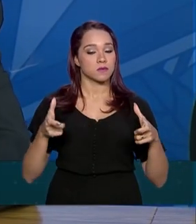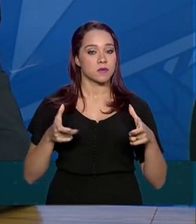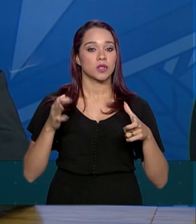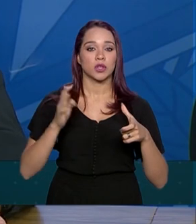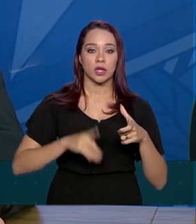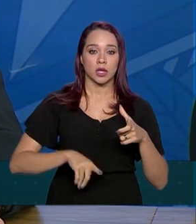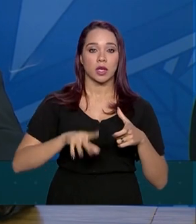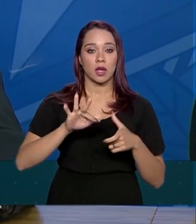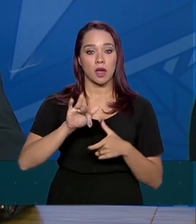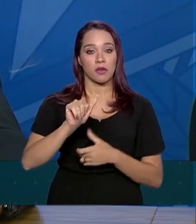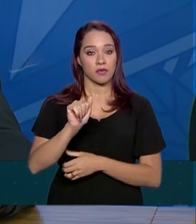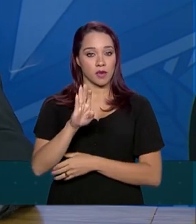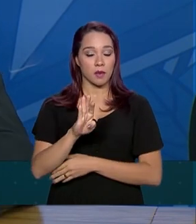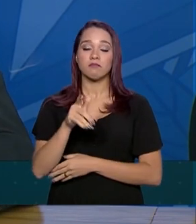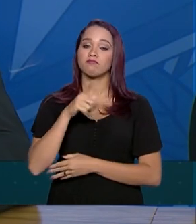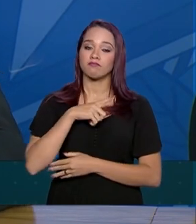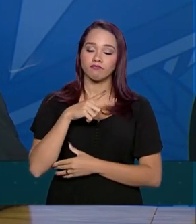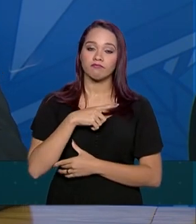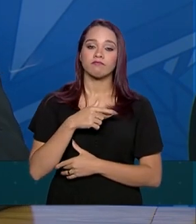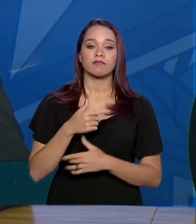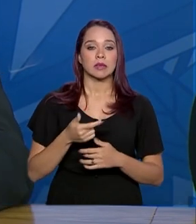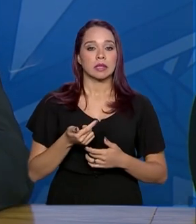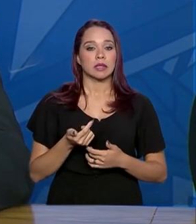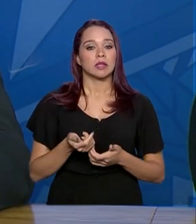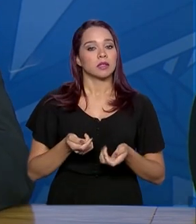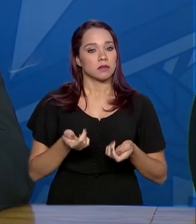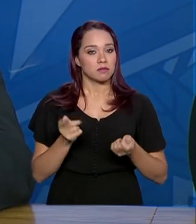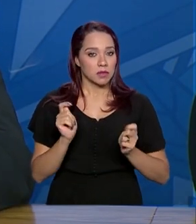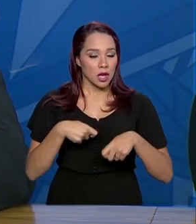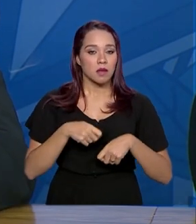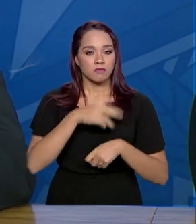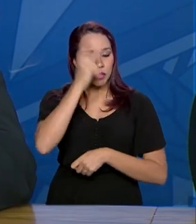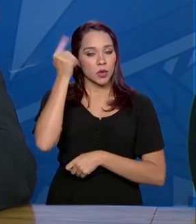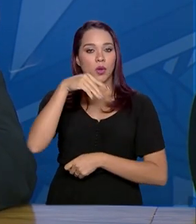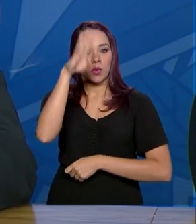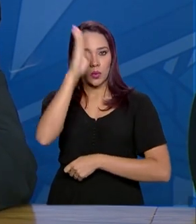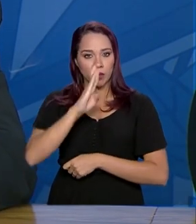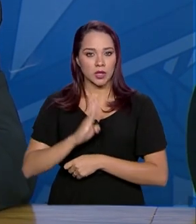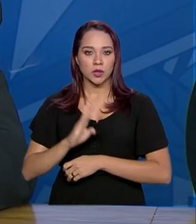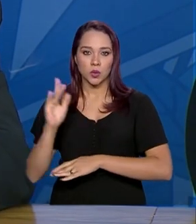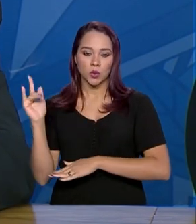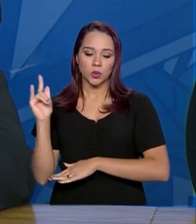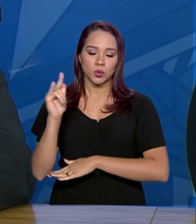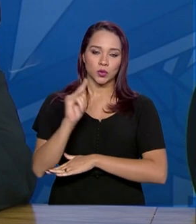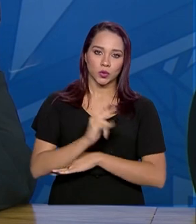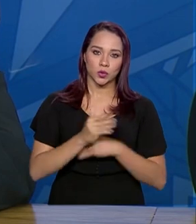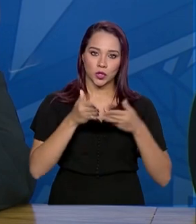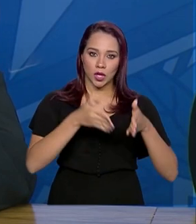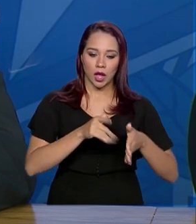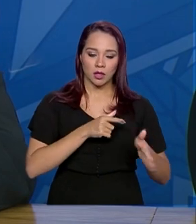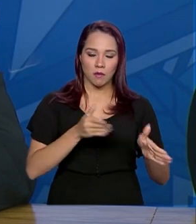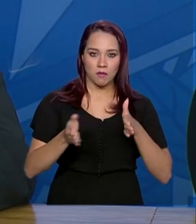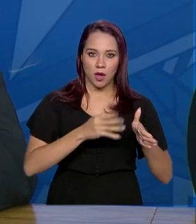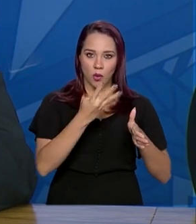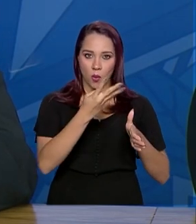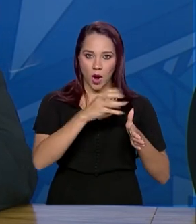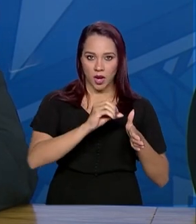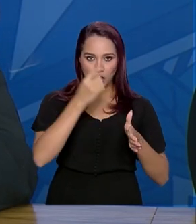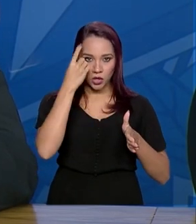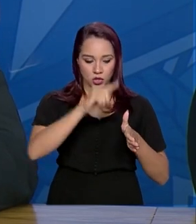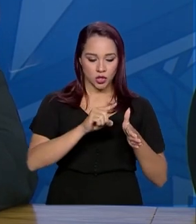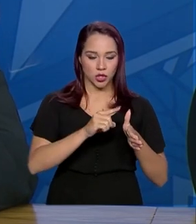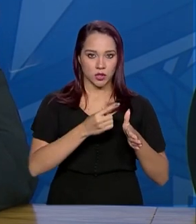possui, tem condição de, daqueles brasileiros que chegarem, entrar numa quarentena inicialmente numa